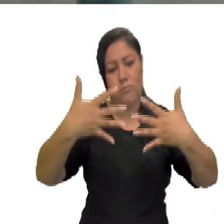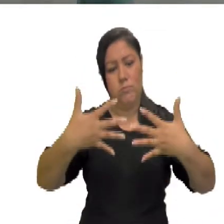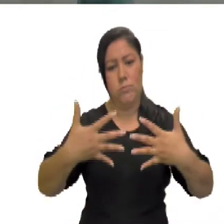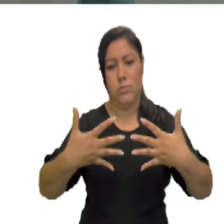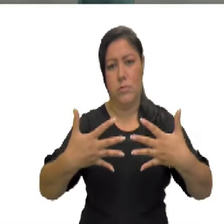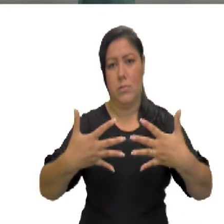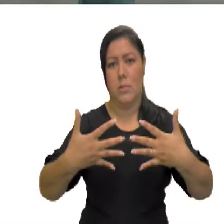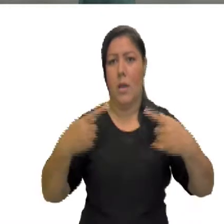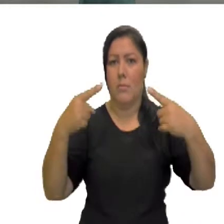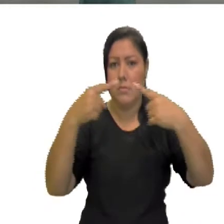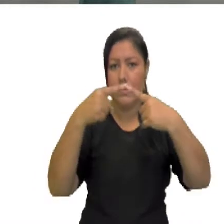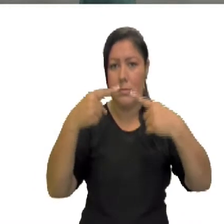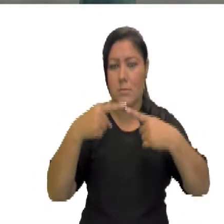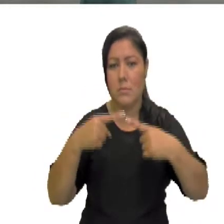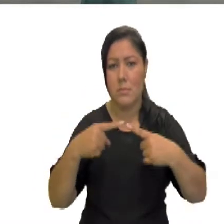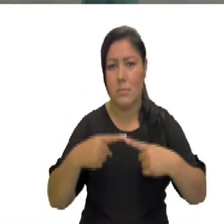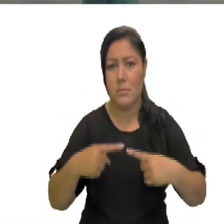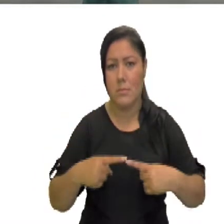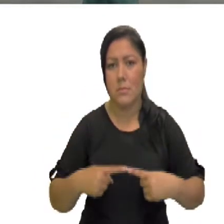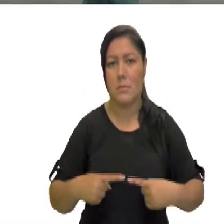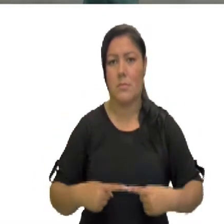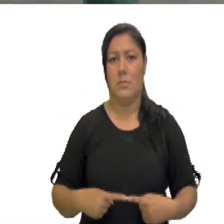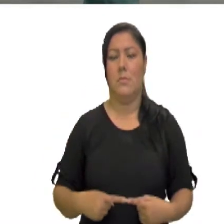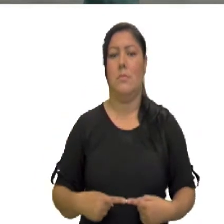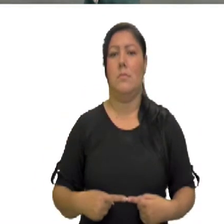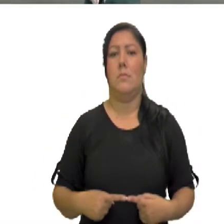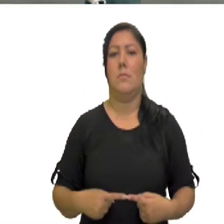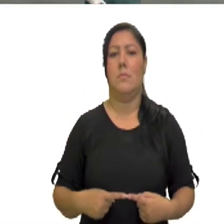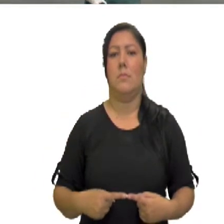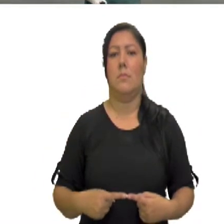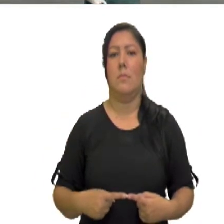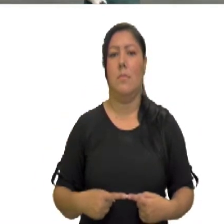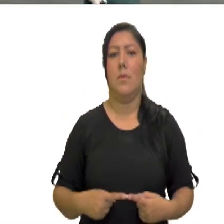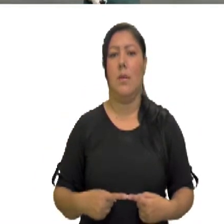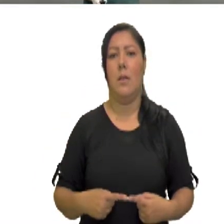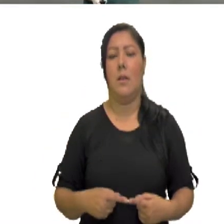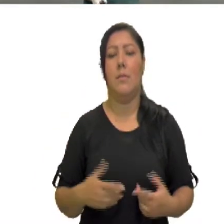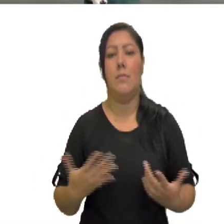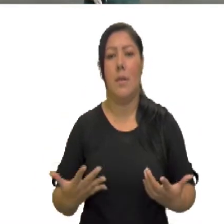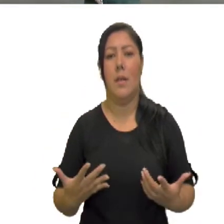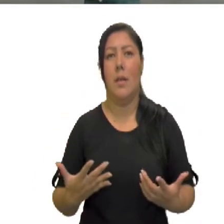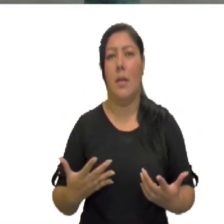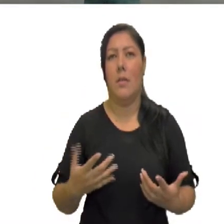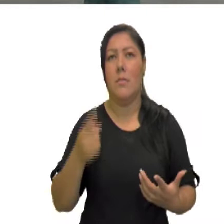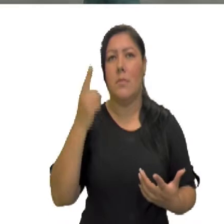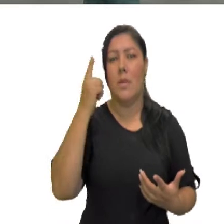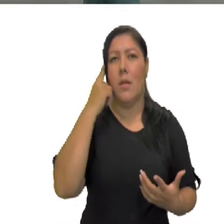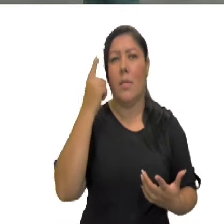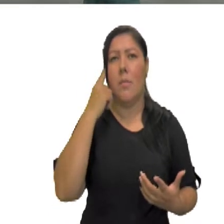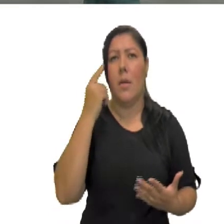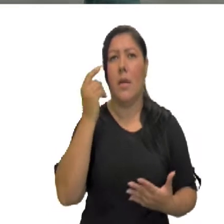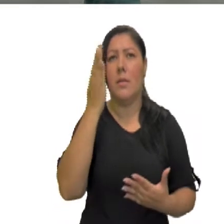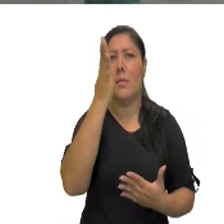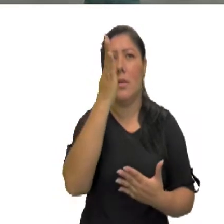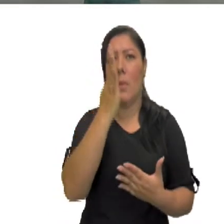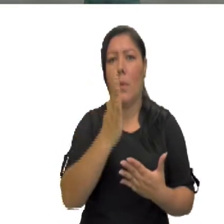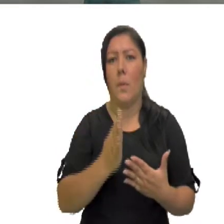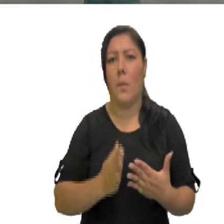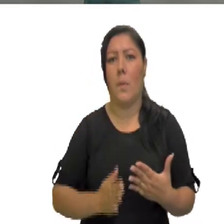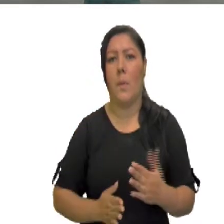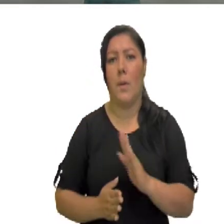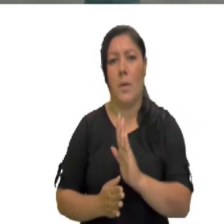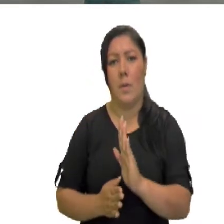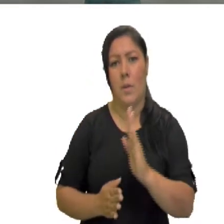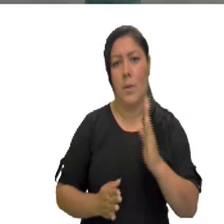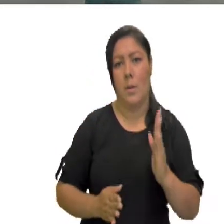eu divido, eu coloco uma linha imaginária nesse ser, os dois lados